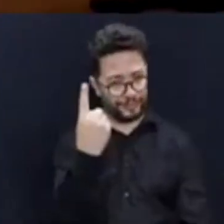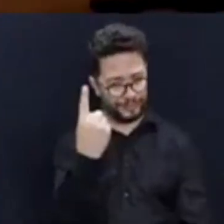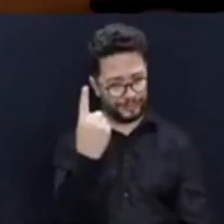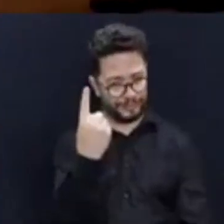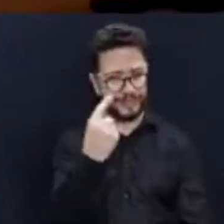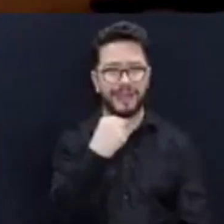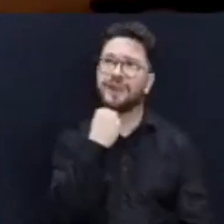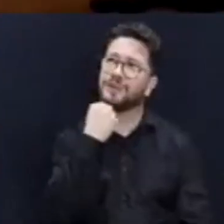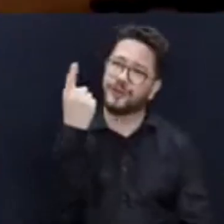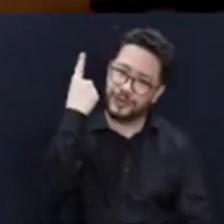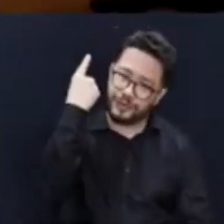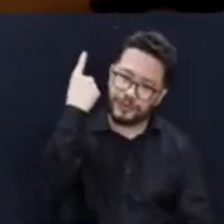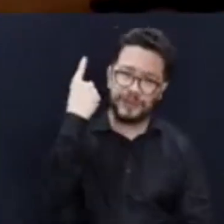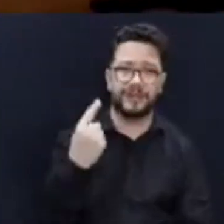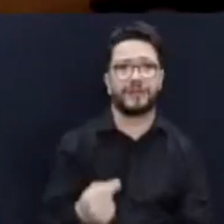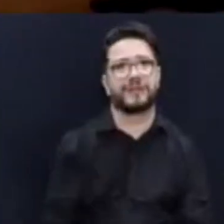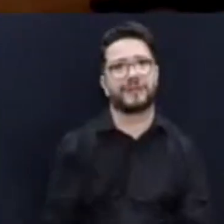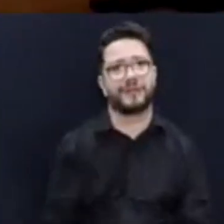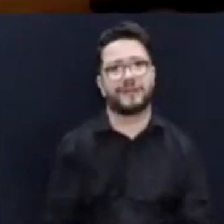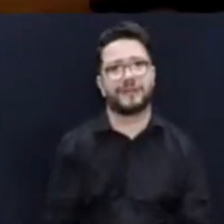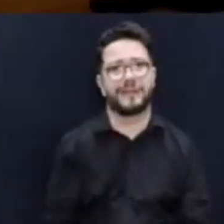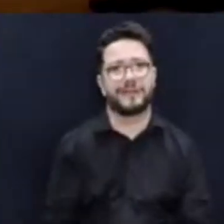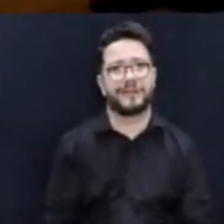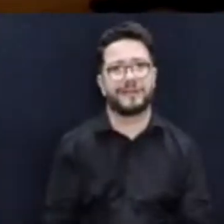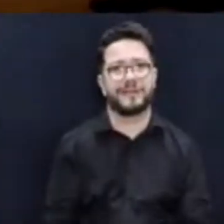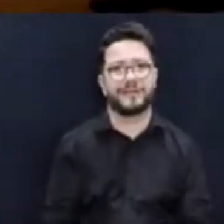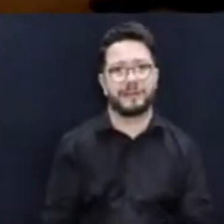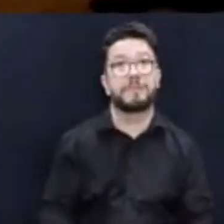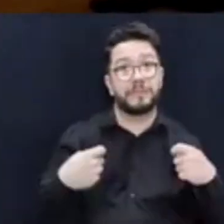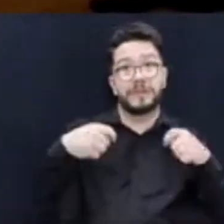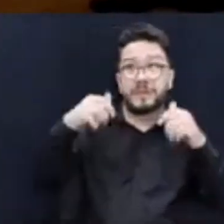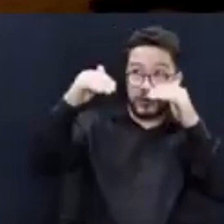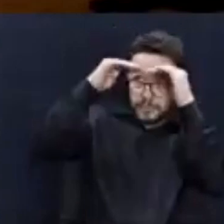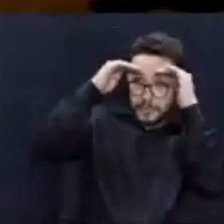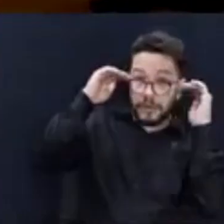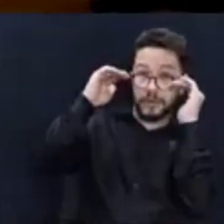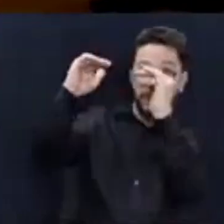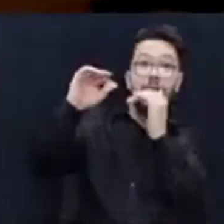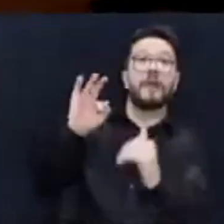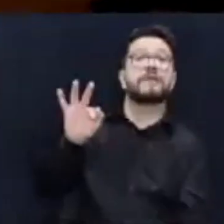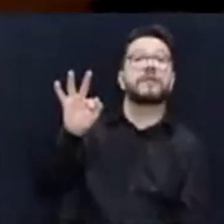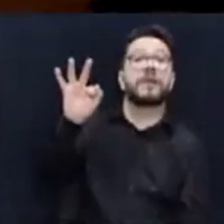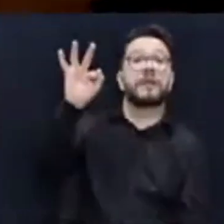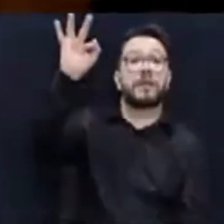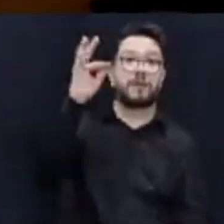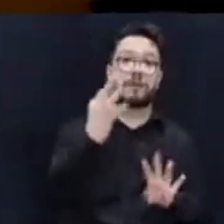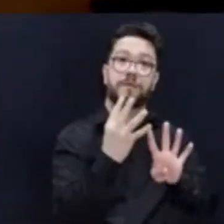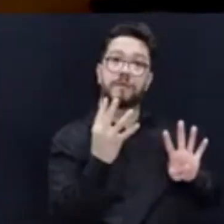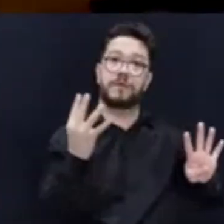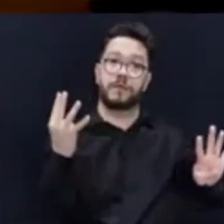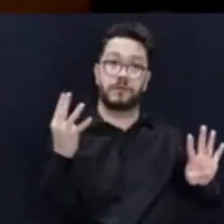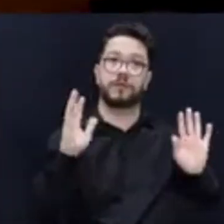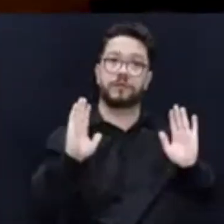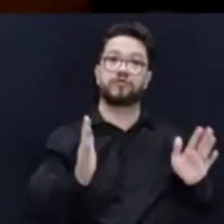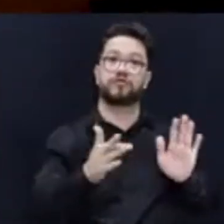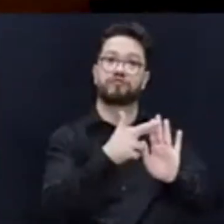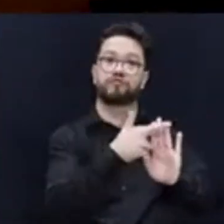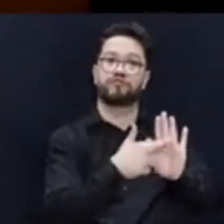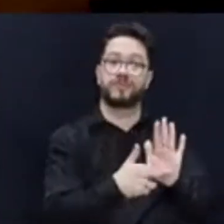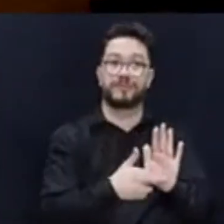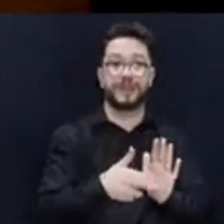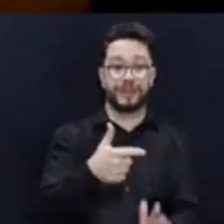vamos seguir a mesma ordem da vacinação Federal de modo que 2021 será um ano perdido